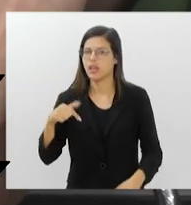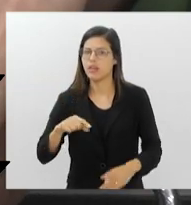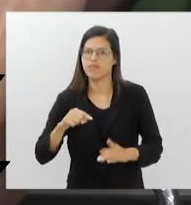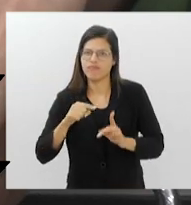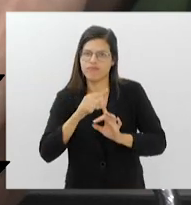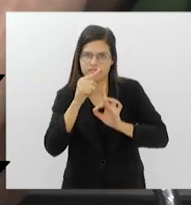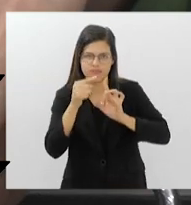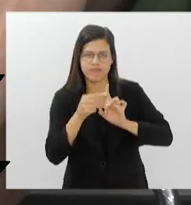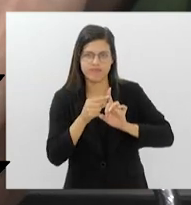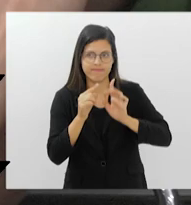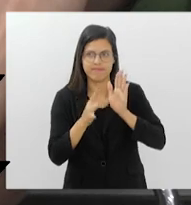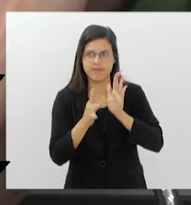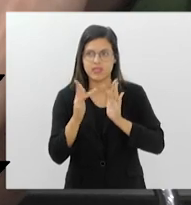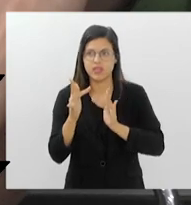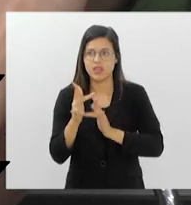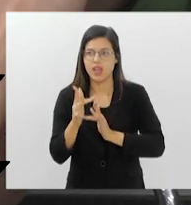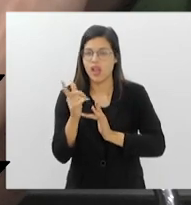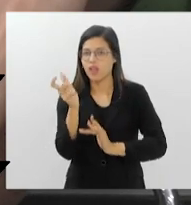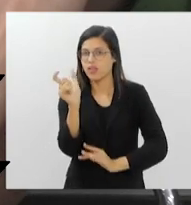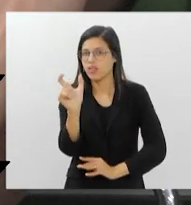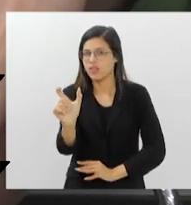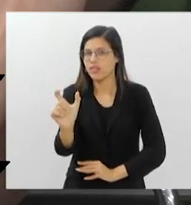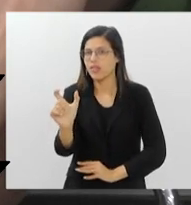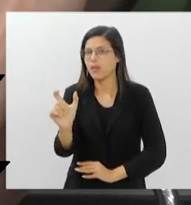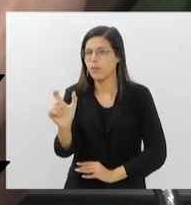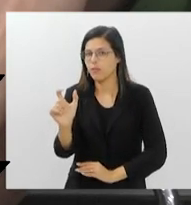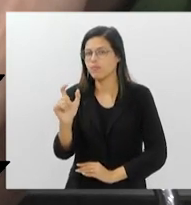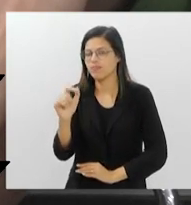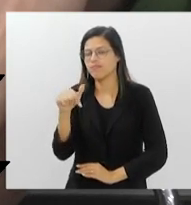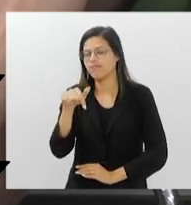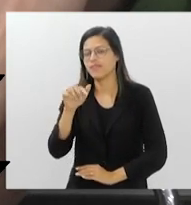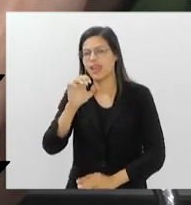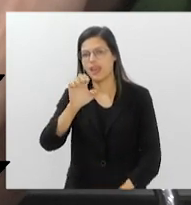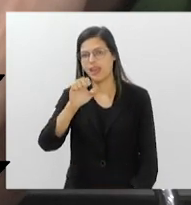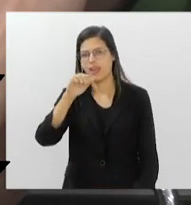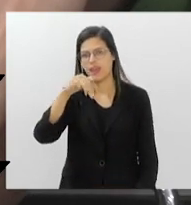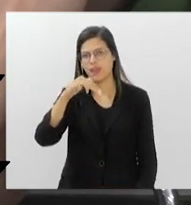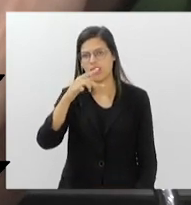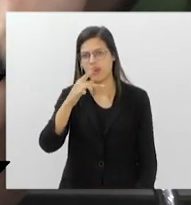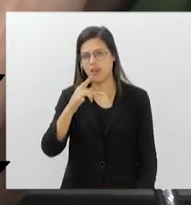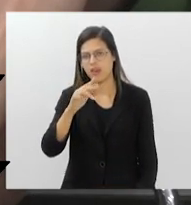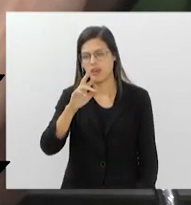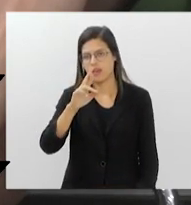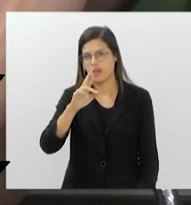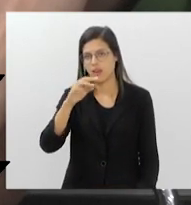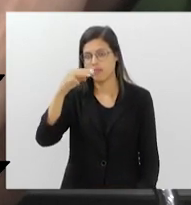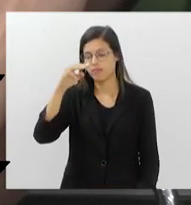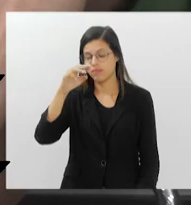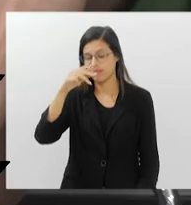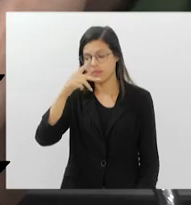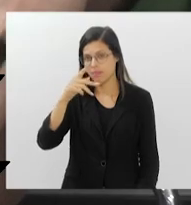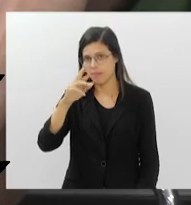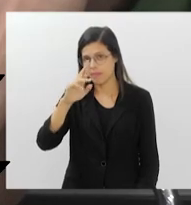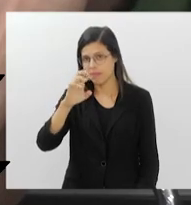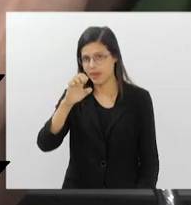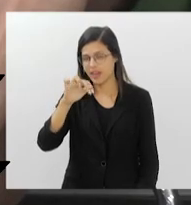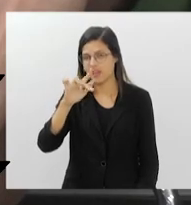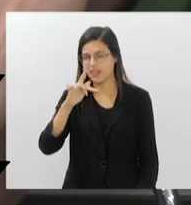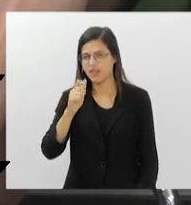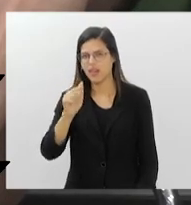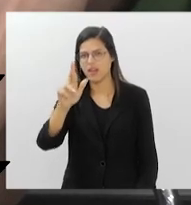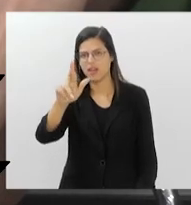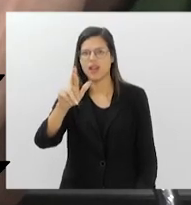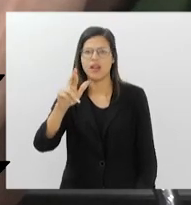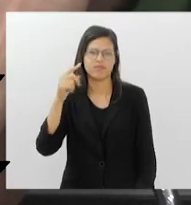popular emprenhar pelo ouvido então o ouvido em priscas eras era